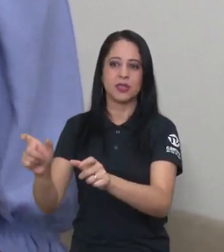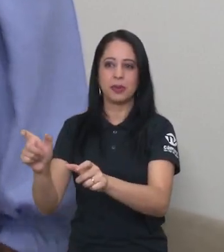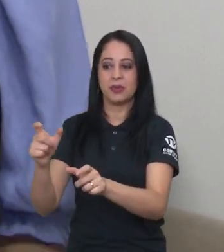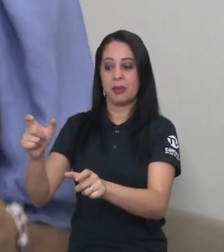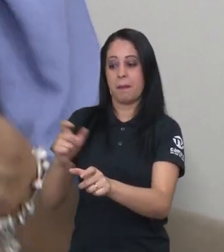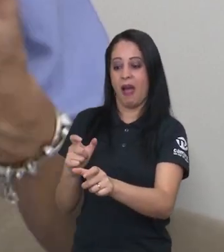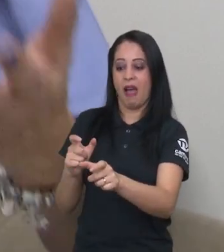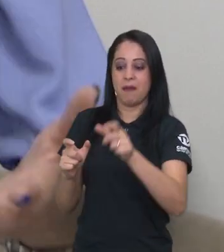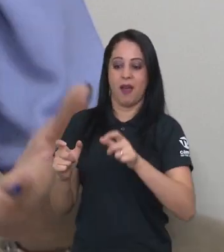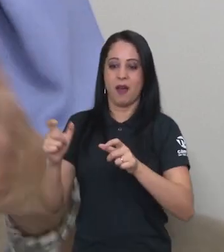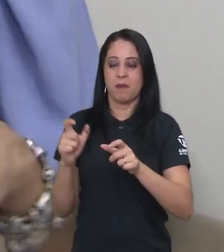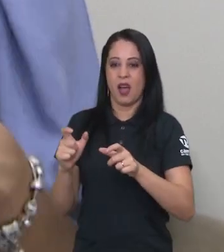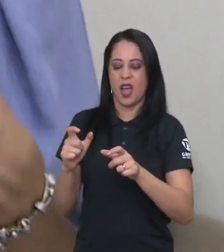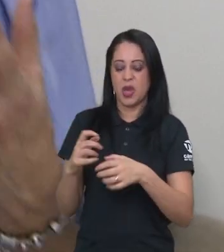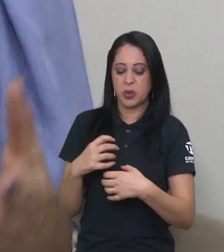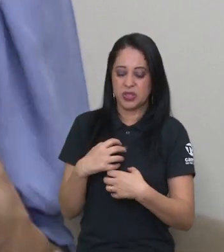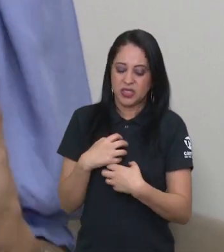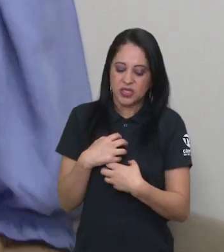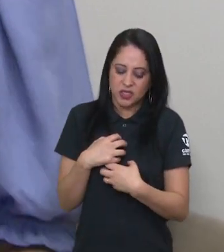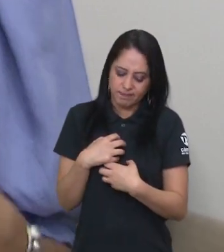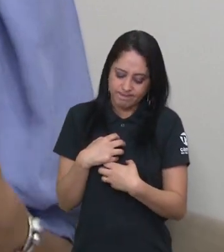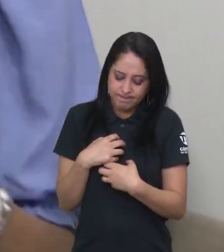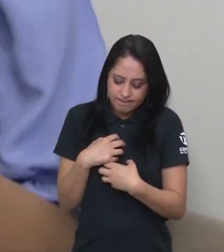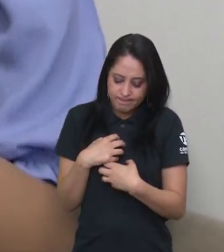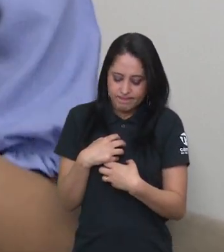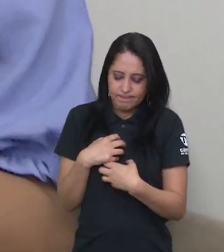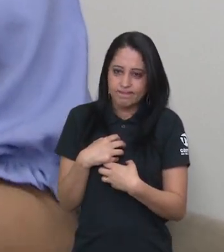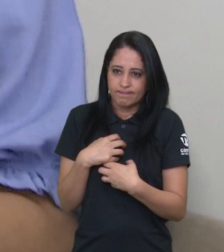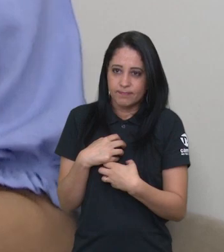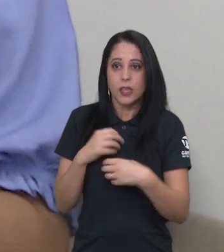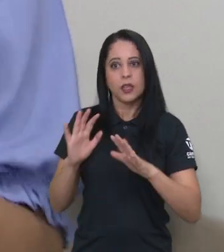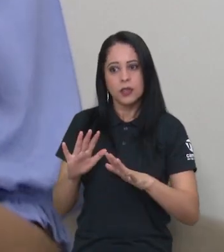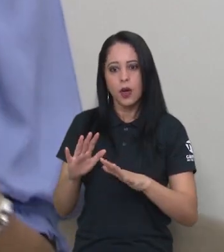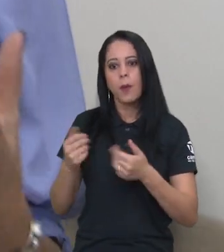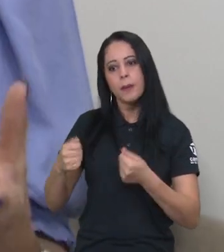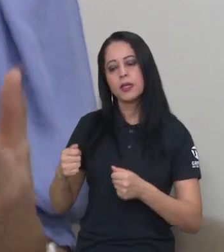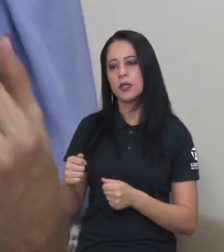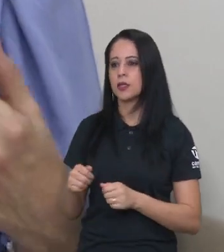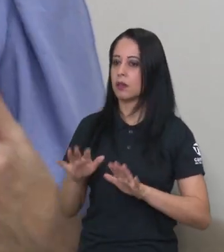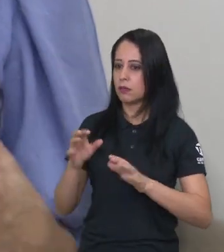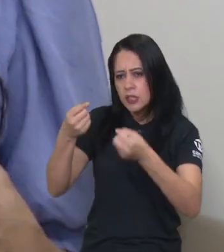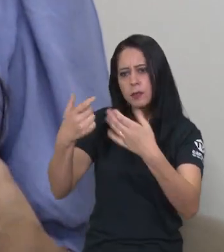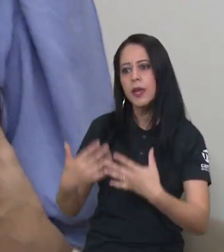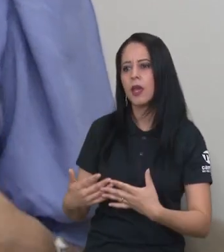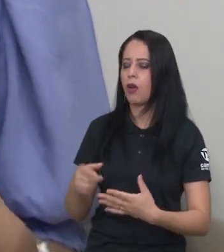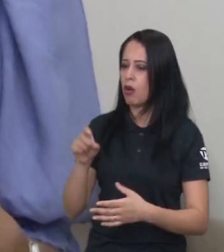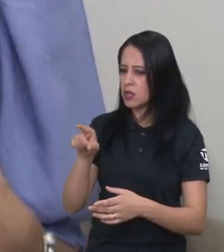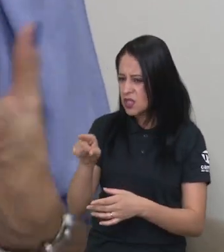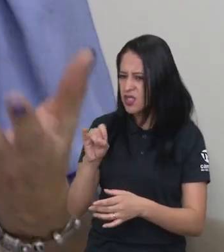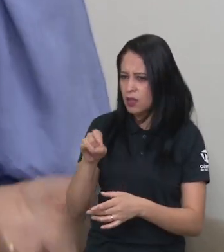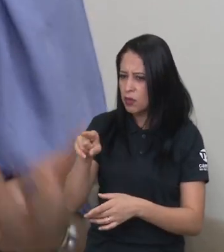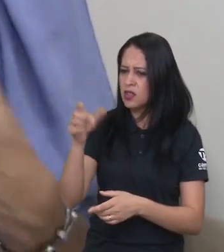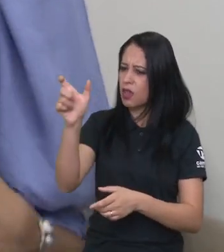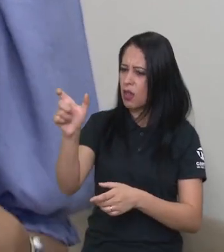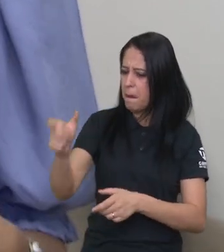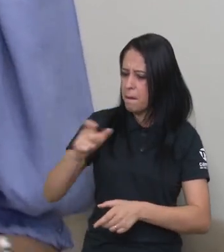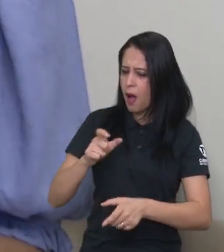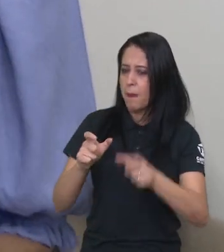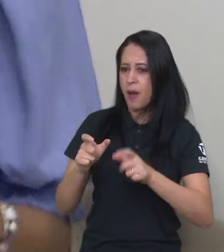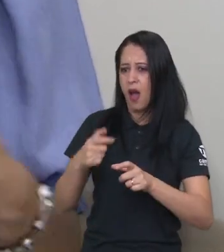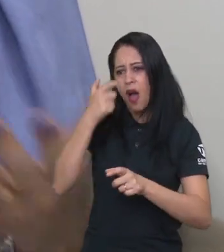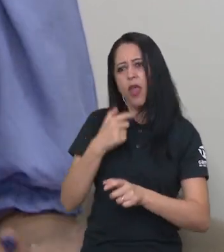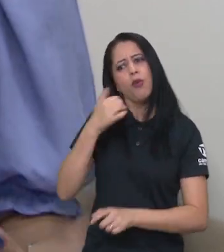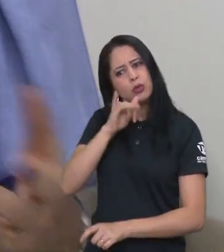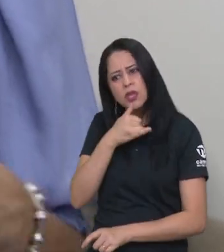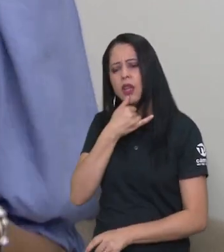sabe? Então se expõem, falam para as pessoas, falam assim, olha, você falar dessa forma não é legal, você me machuca, porque as pessoas acabam nos